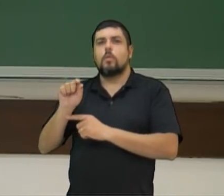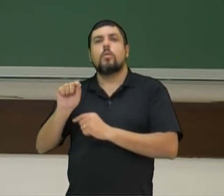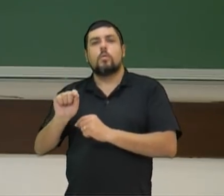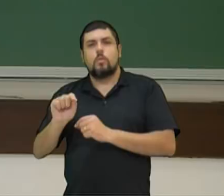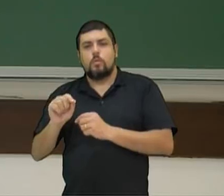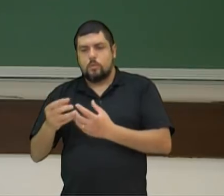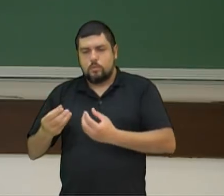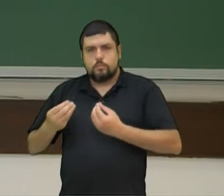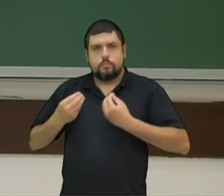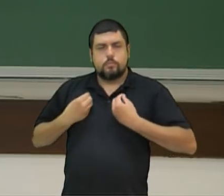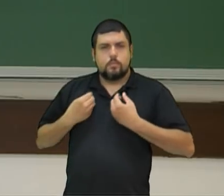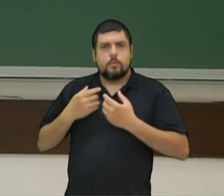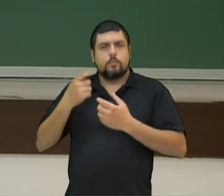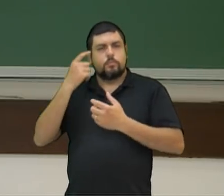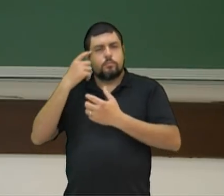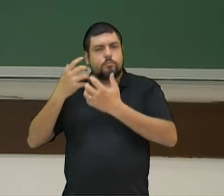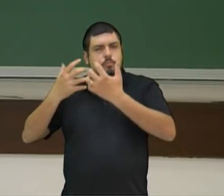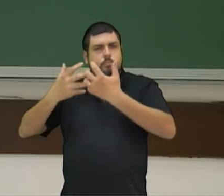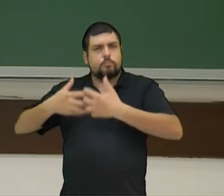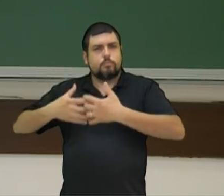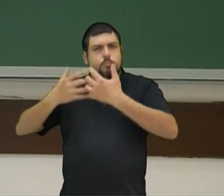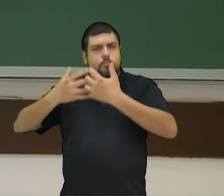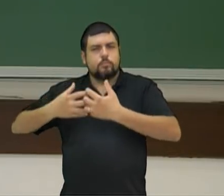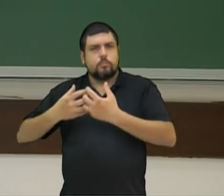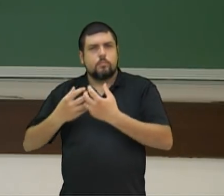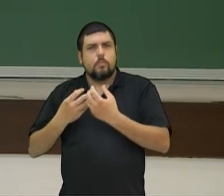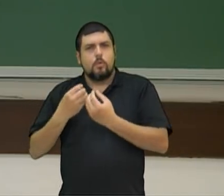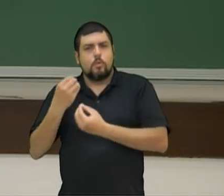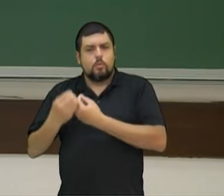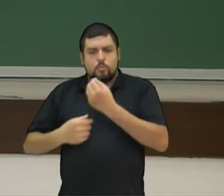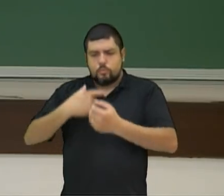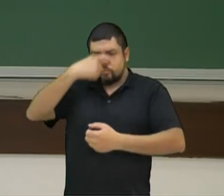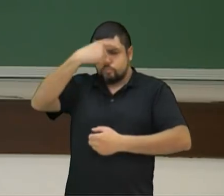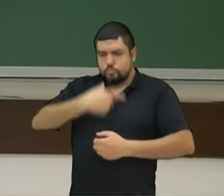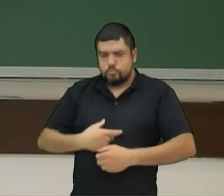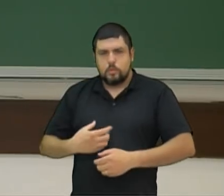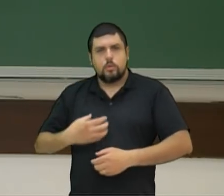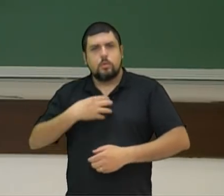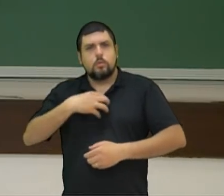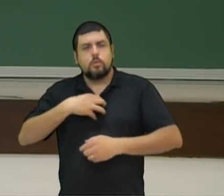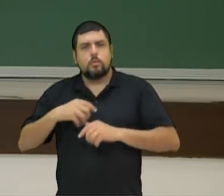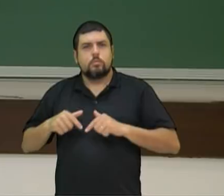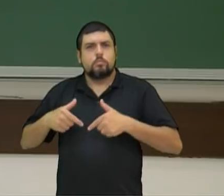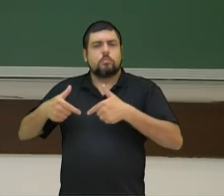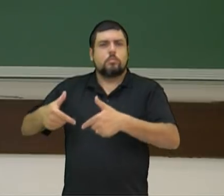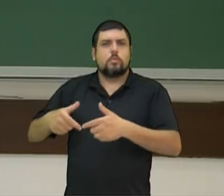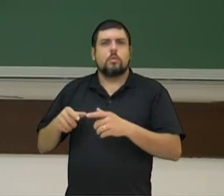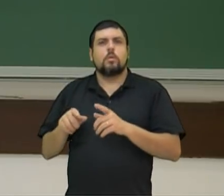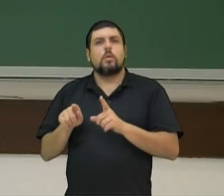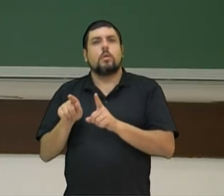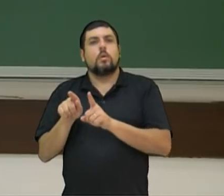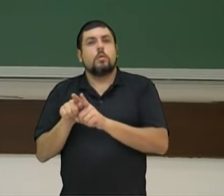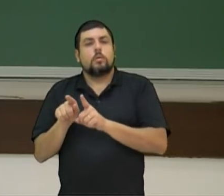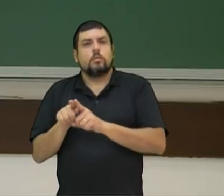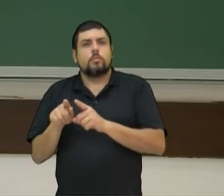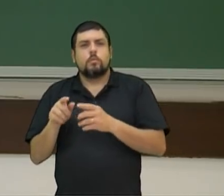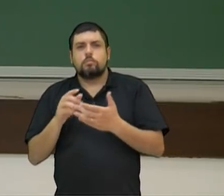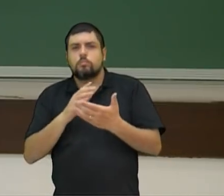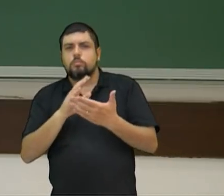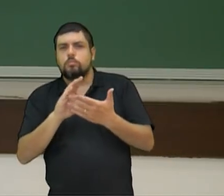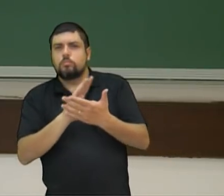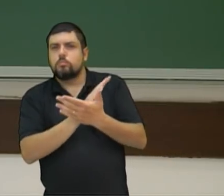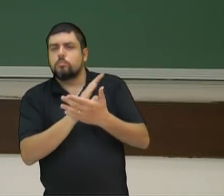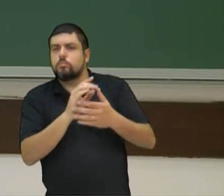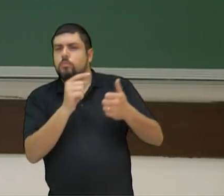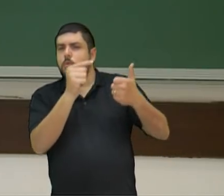promover a reflexão sobre uma atitude, sobre situações que requerem ali um aprofundamento reflexivo por parte